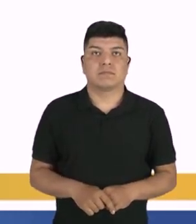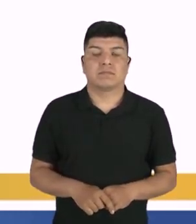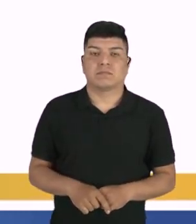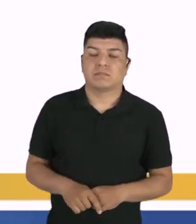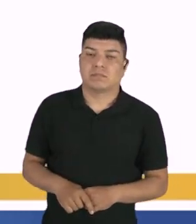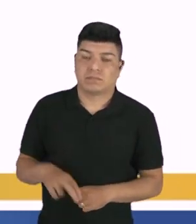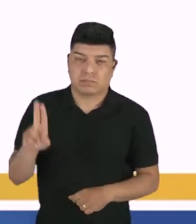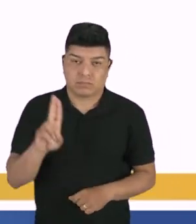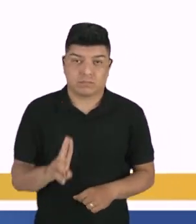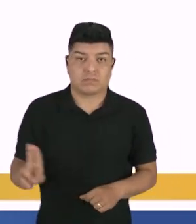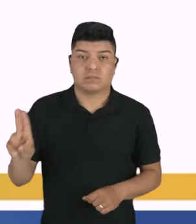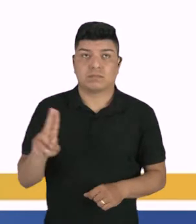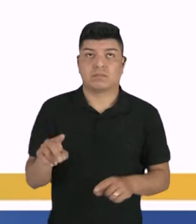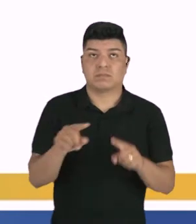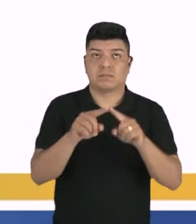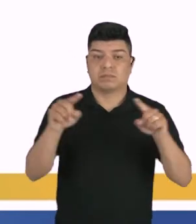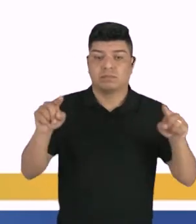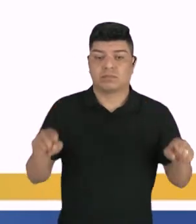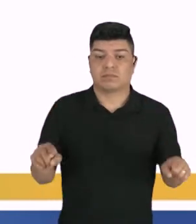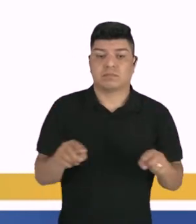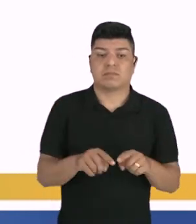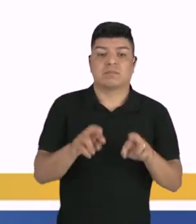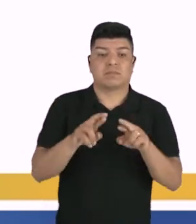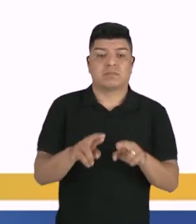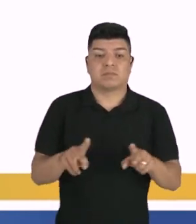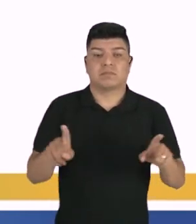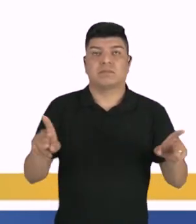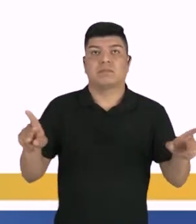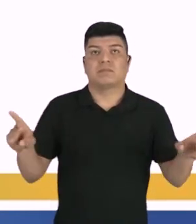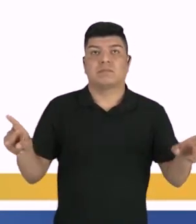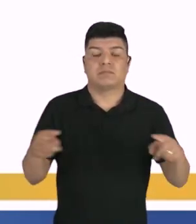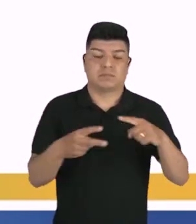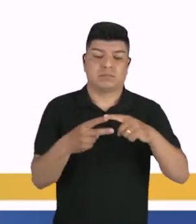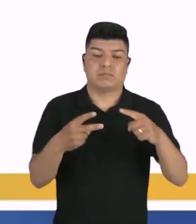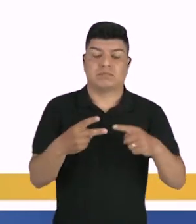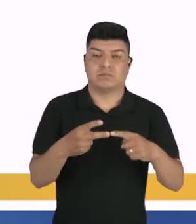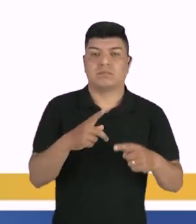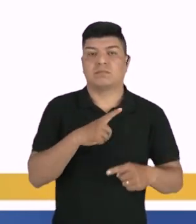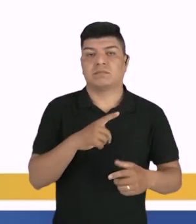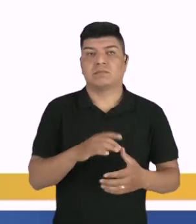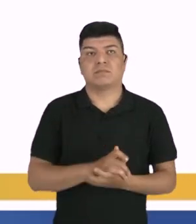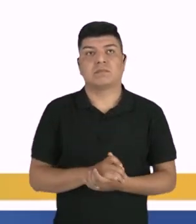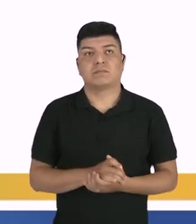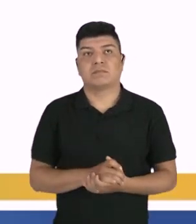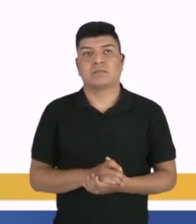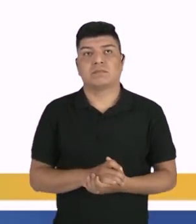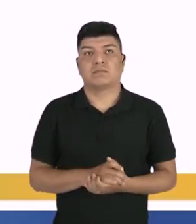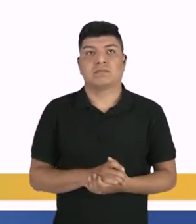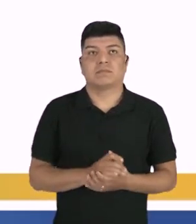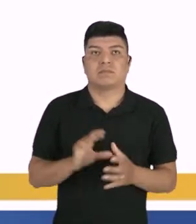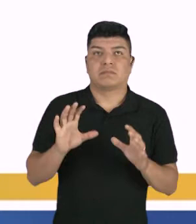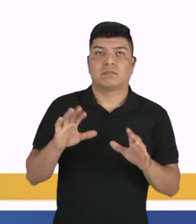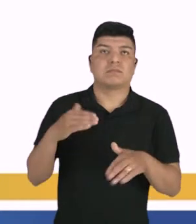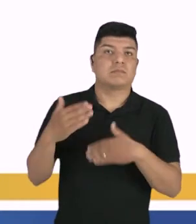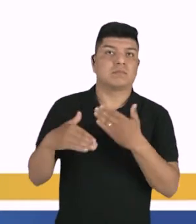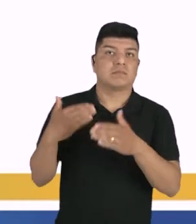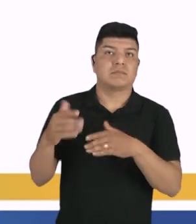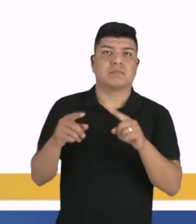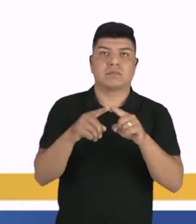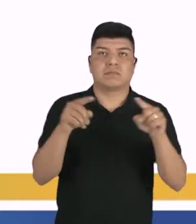Agora a gente vai trabalhar com o quadrado da diferença de dois termos. Então vamos lá. Assim como fizemos